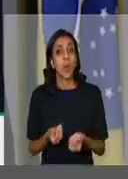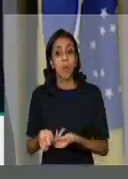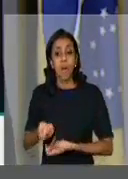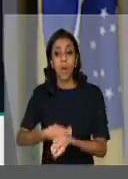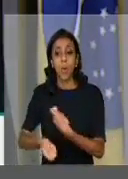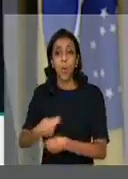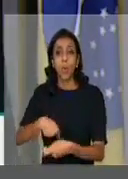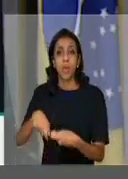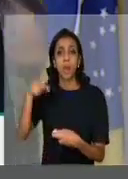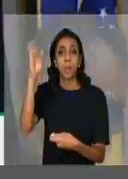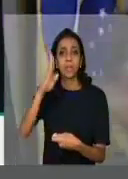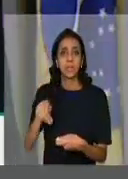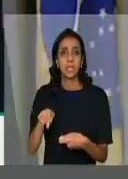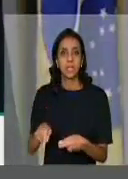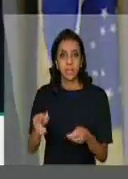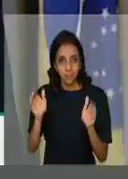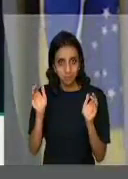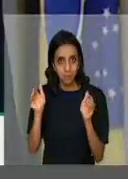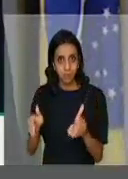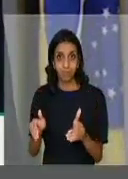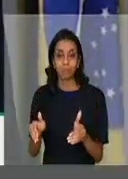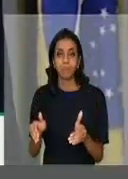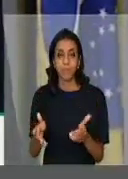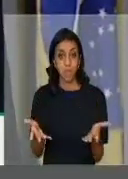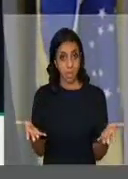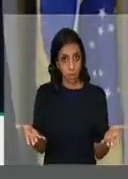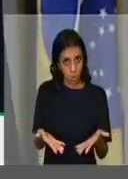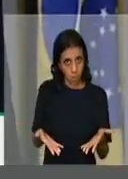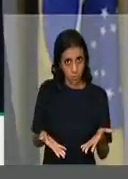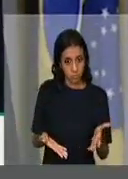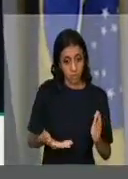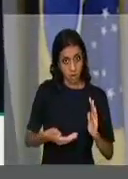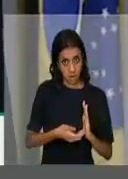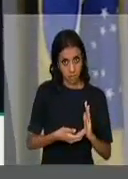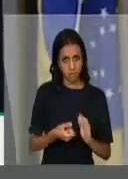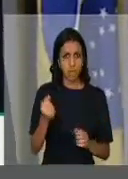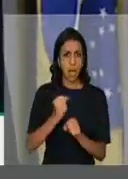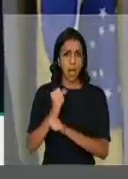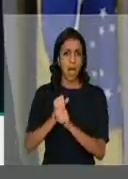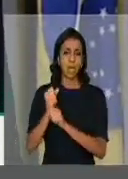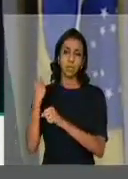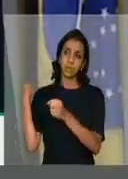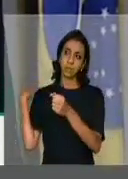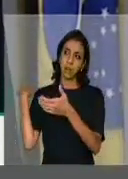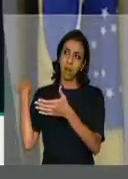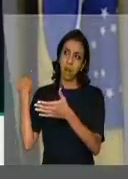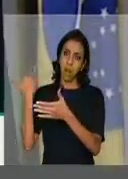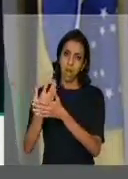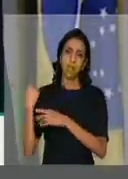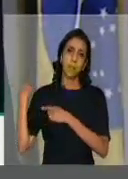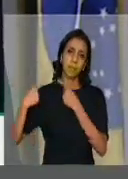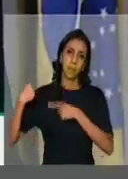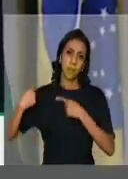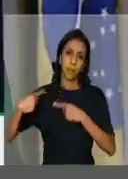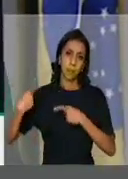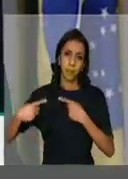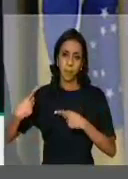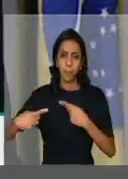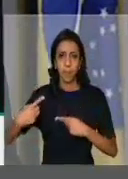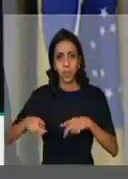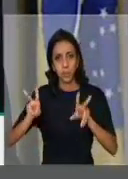economia brasileira. Hoje, a Câmara dos Deputados, depois de muitos anos debatendo essa